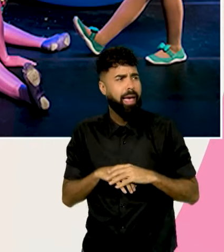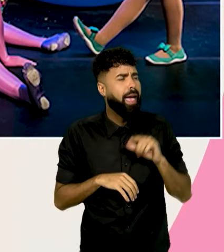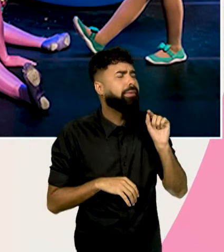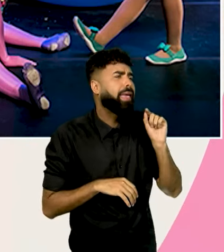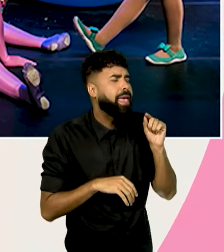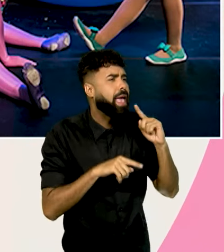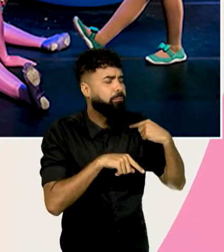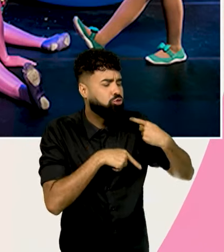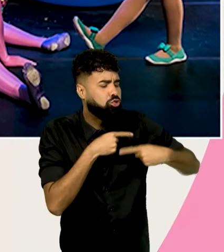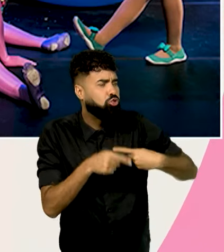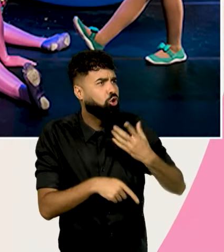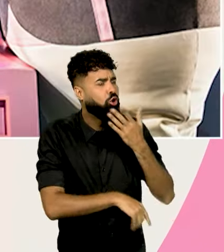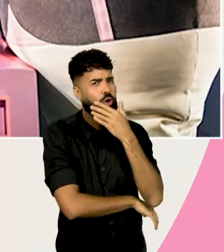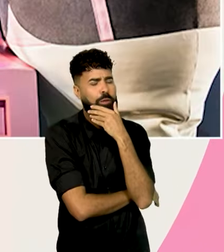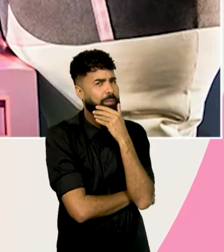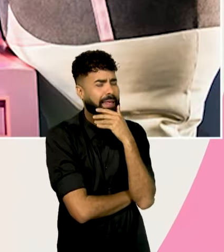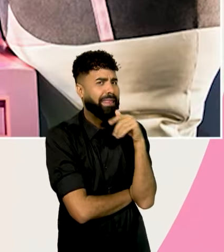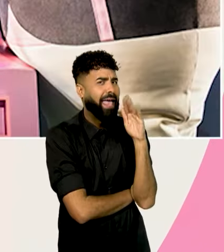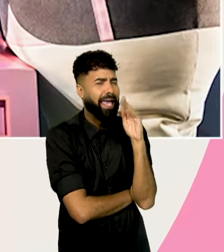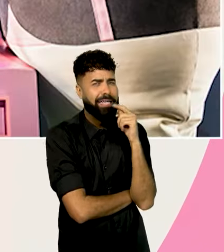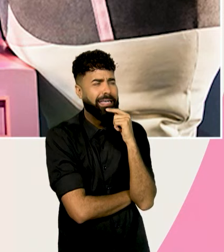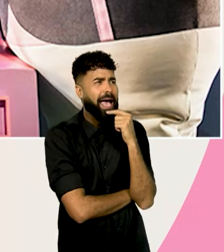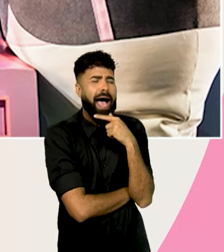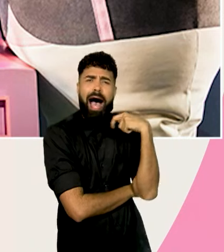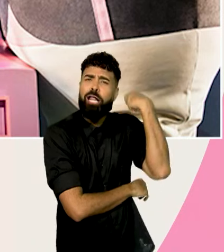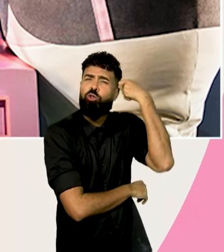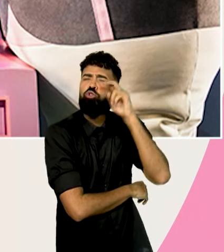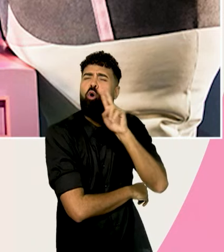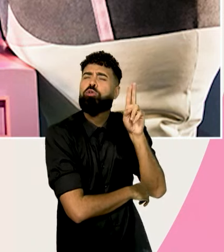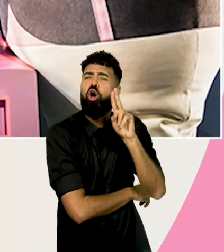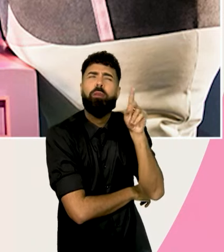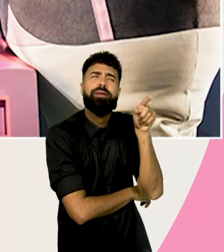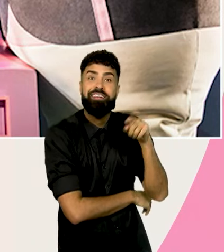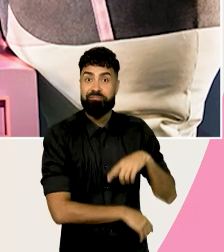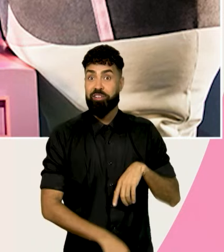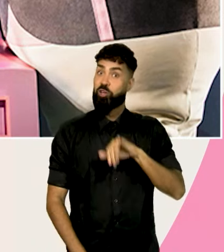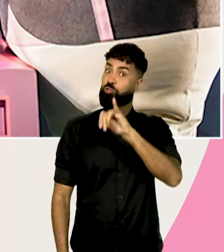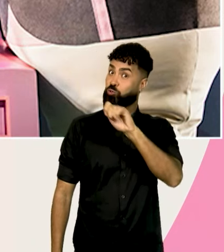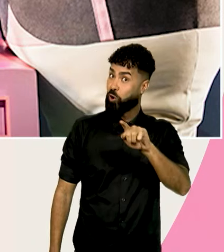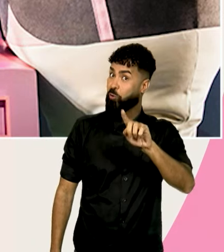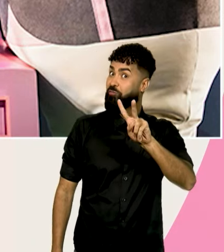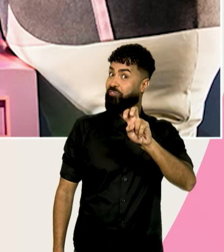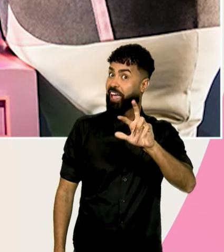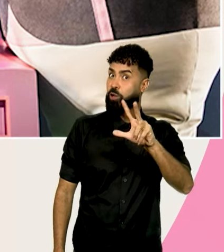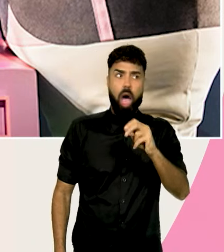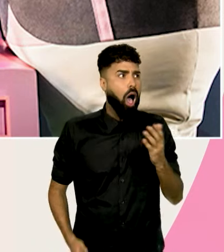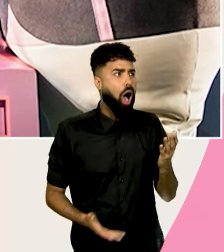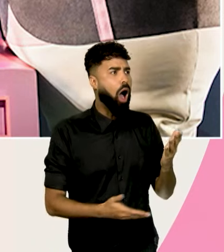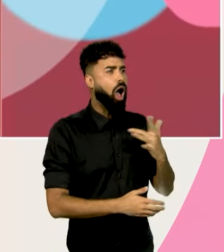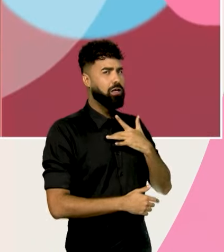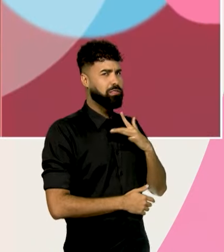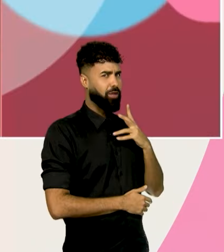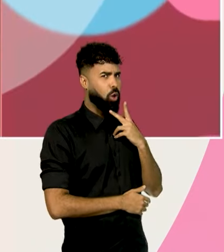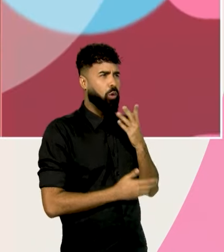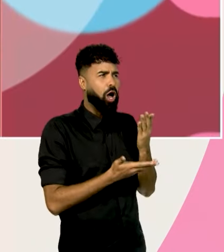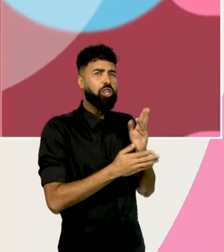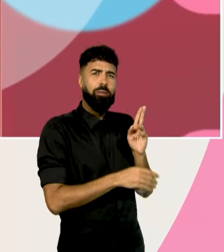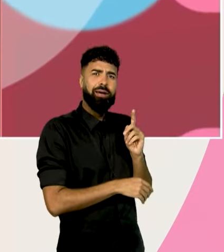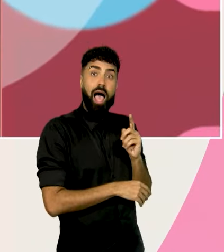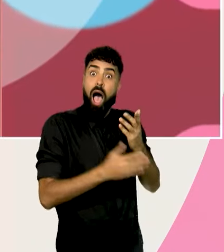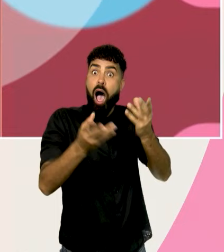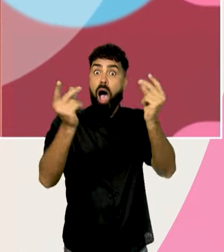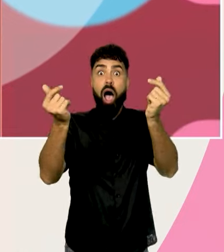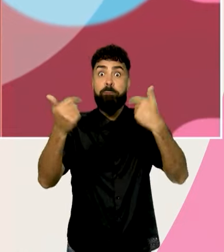não, cara. Olha aí. Por acaso, se chama João Velho. João Velho, pô. Ah, gente, por acaso é